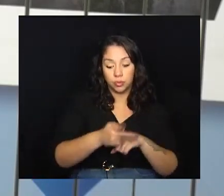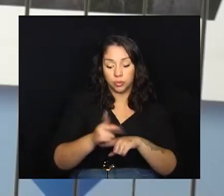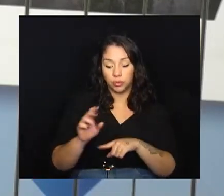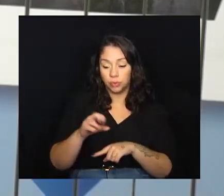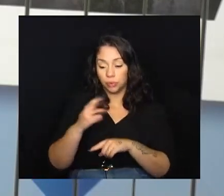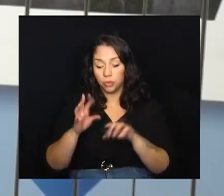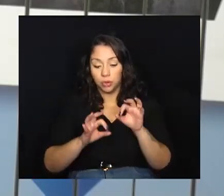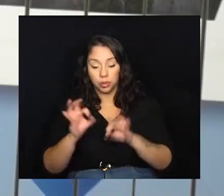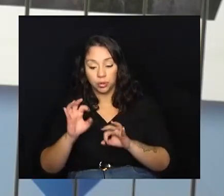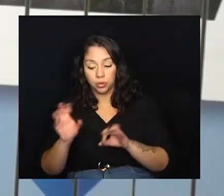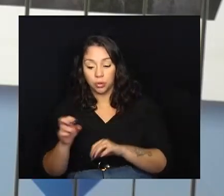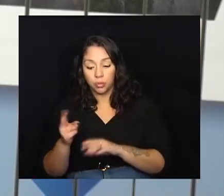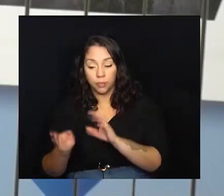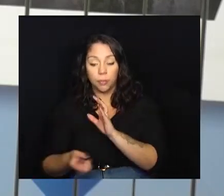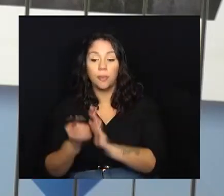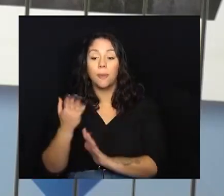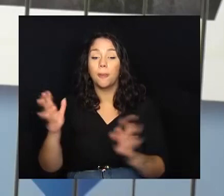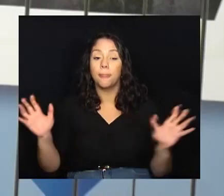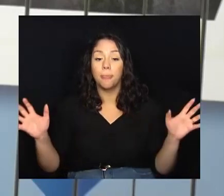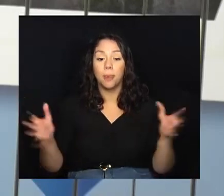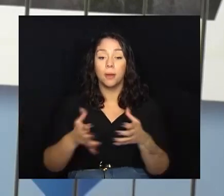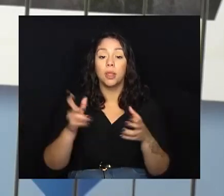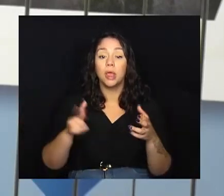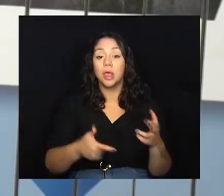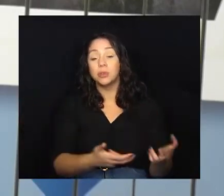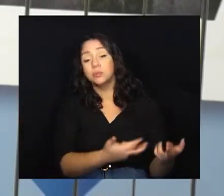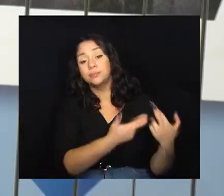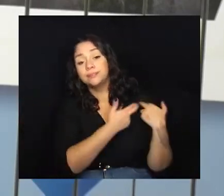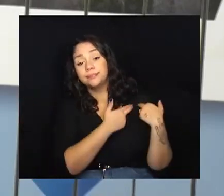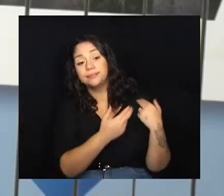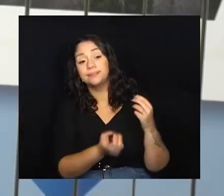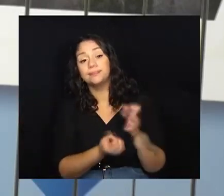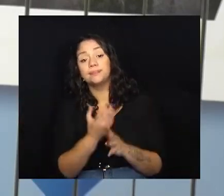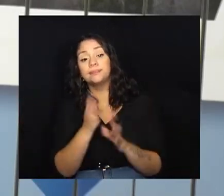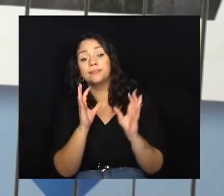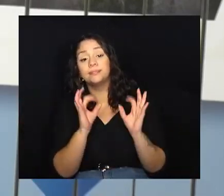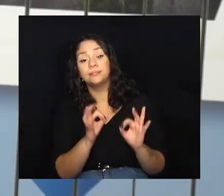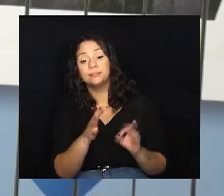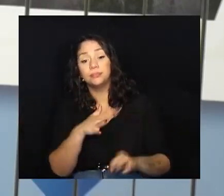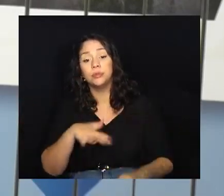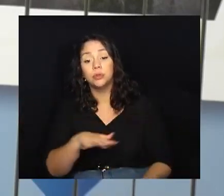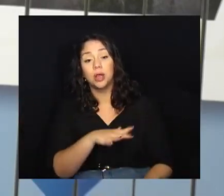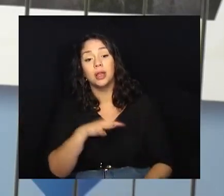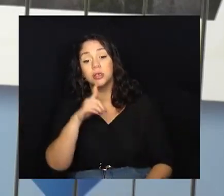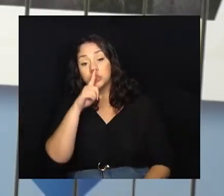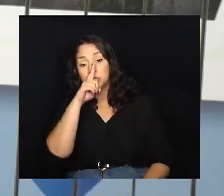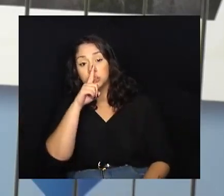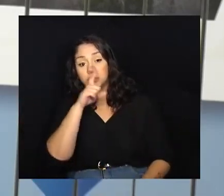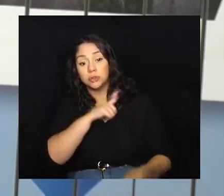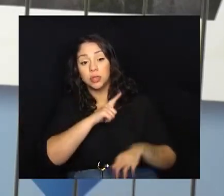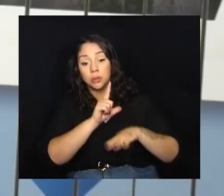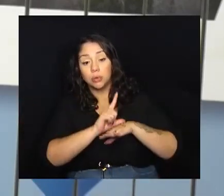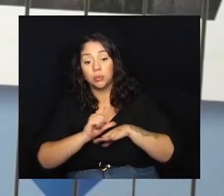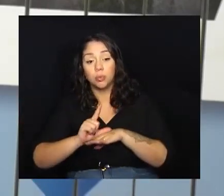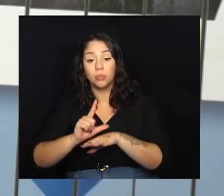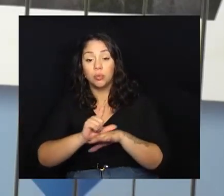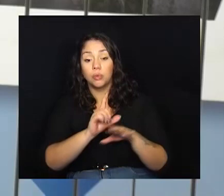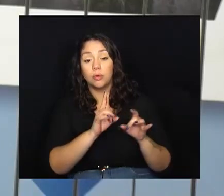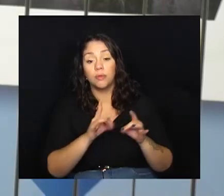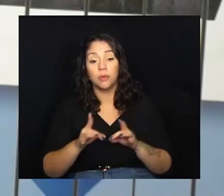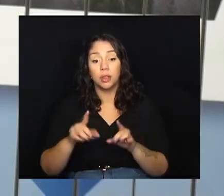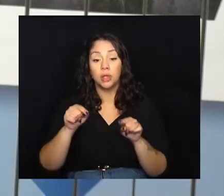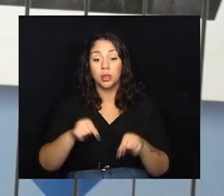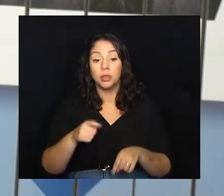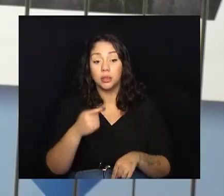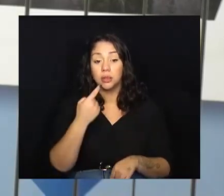de eventos assim como responsáveis por estabelecimentos em áreas de risco de febre maculosa aqui na cidade de Campinas